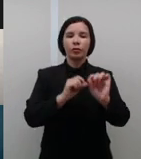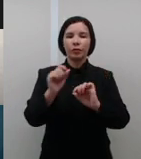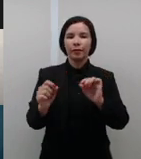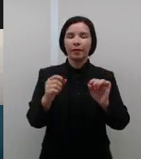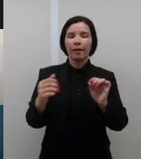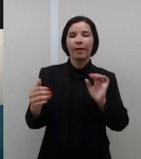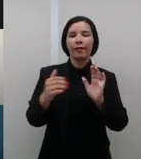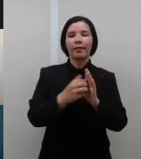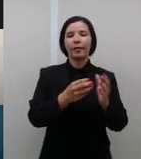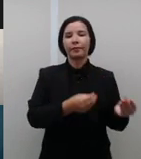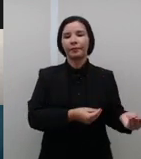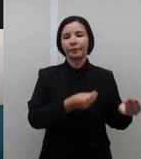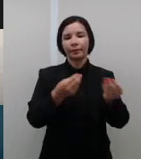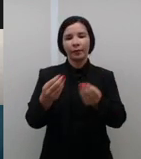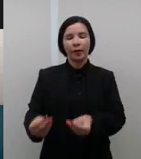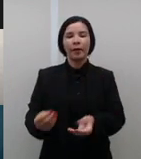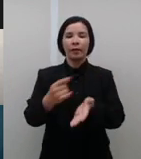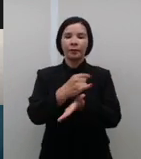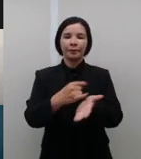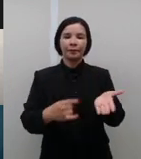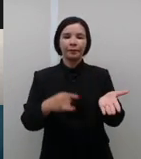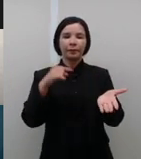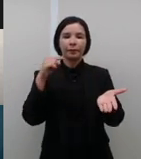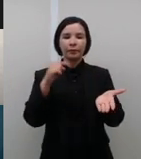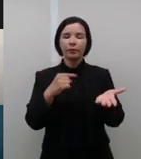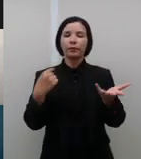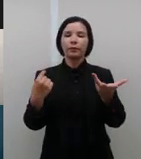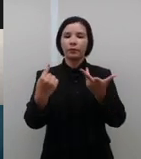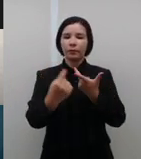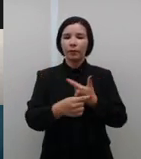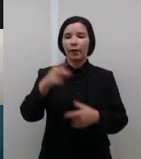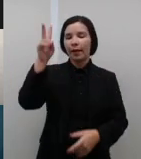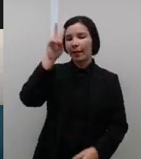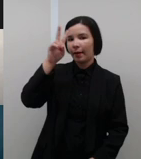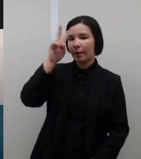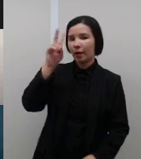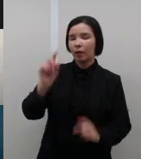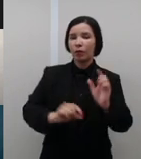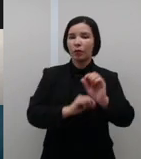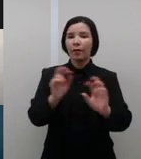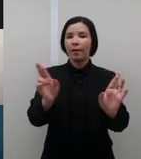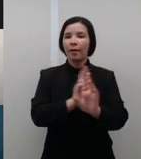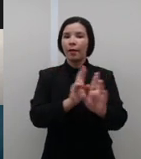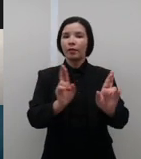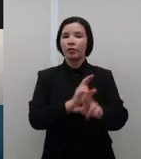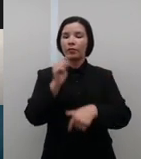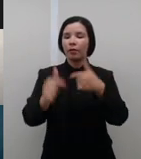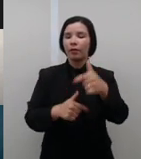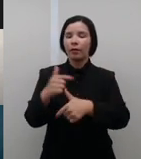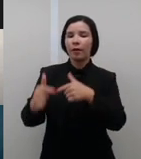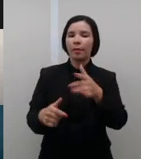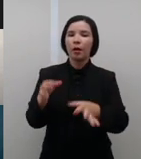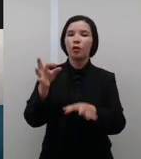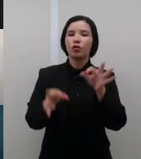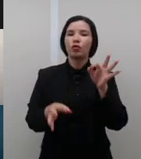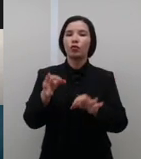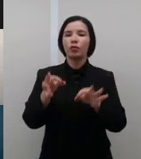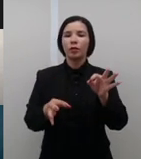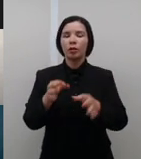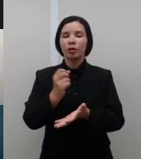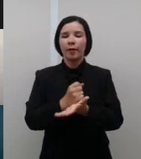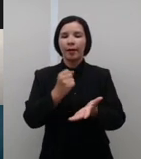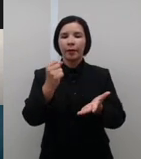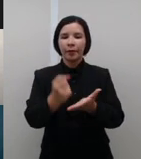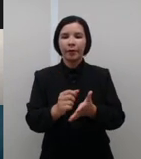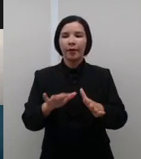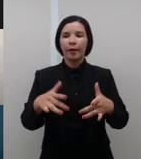da documentação correspondente, lembrando, excetuados os relativos às atividades jurídicas. O edital de alteração número